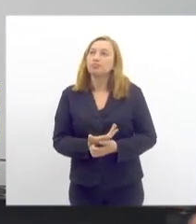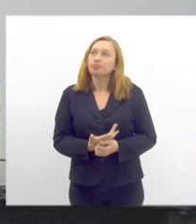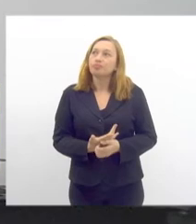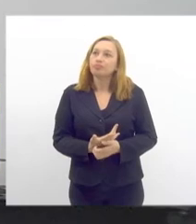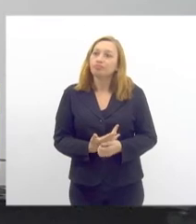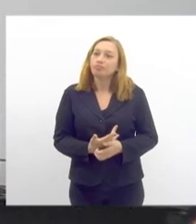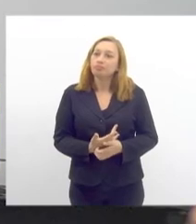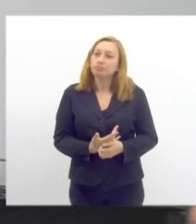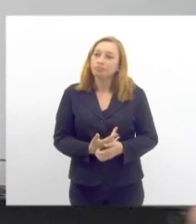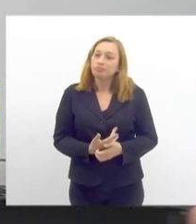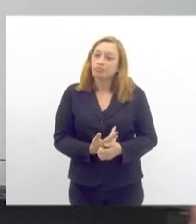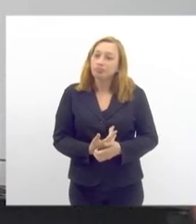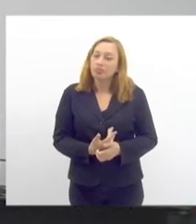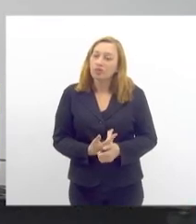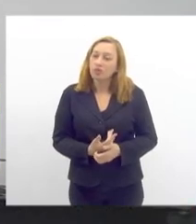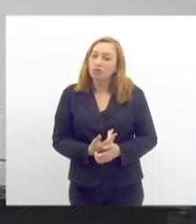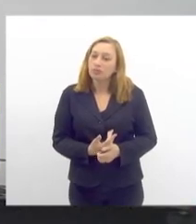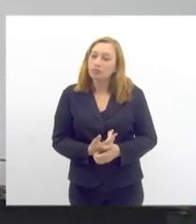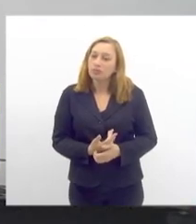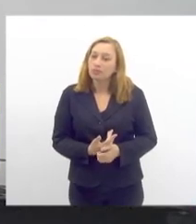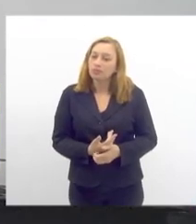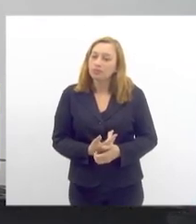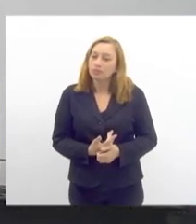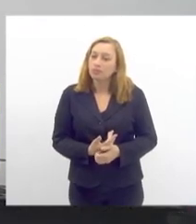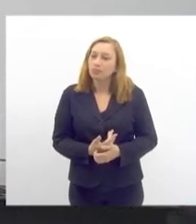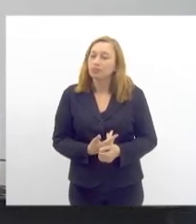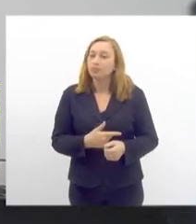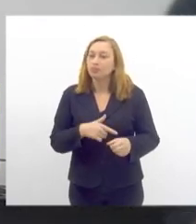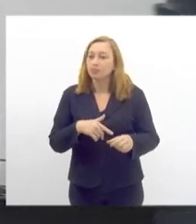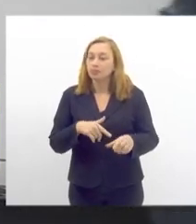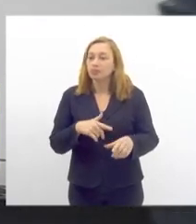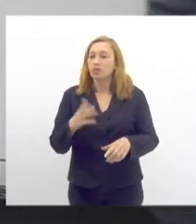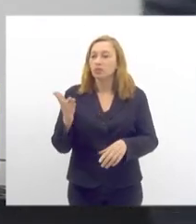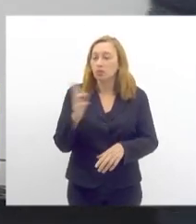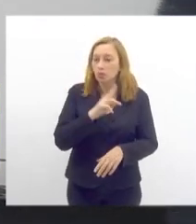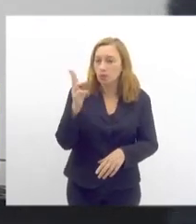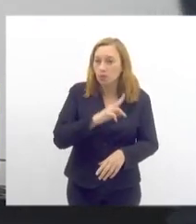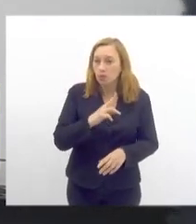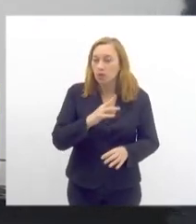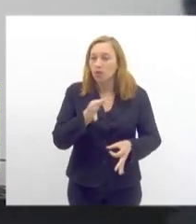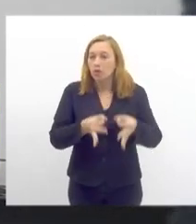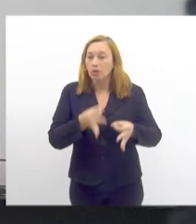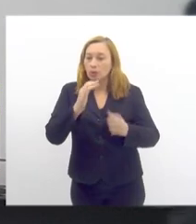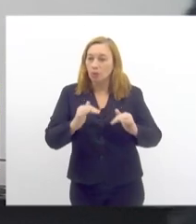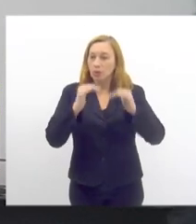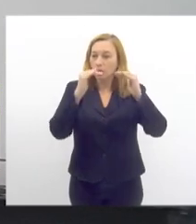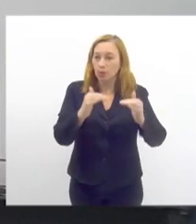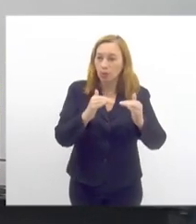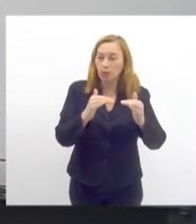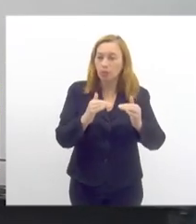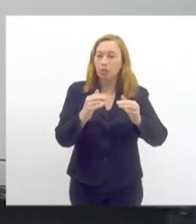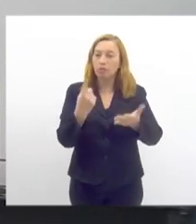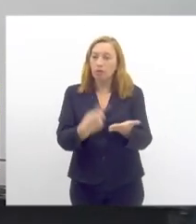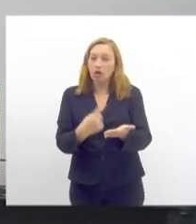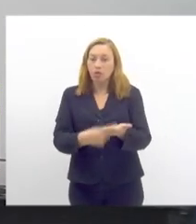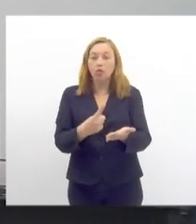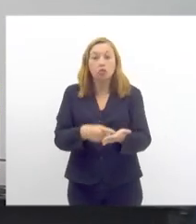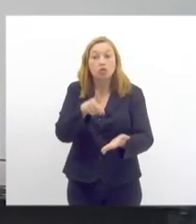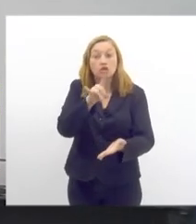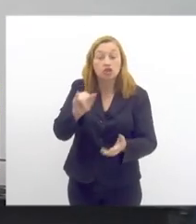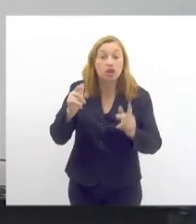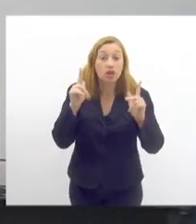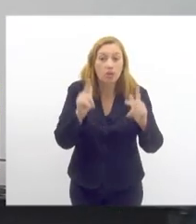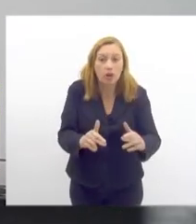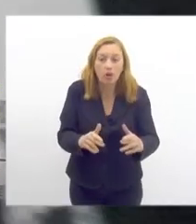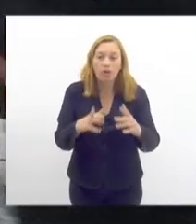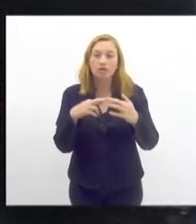uma providência, um provimento jurisdicional. O desembargador presente do tribunal marcou uma audiência no mesmo dia